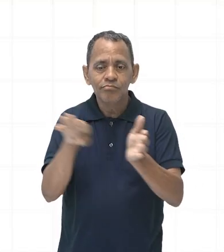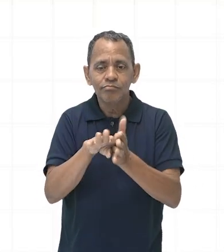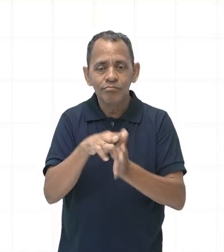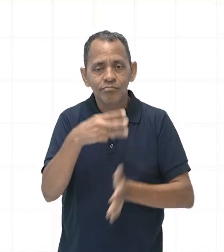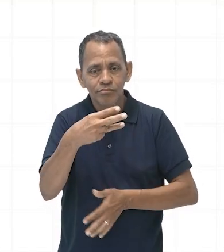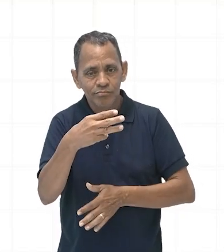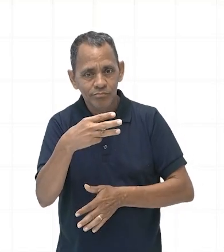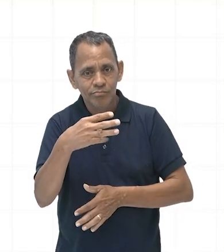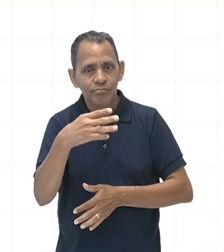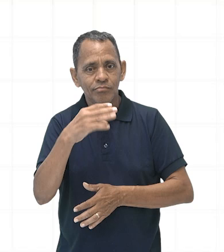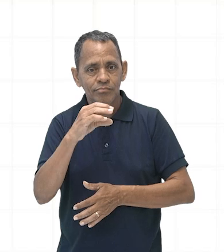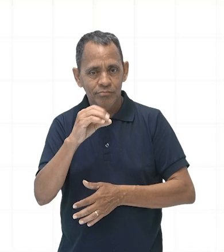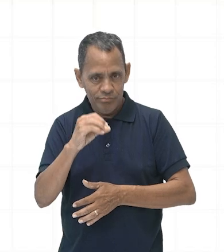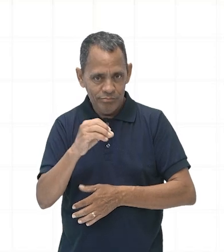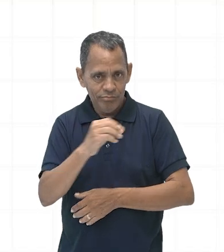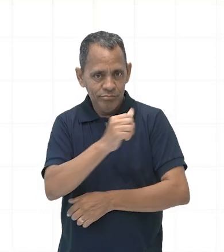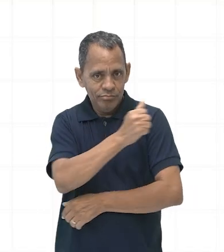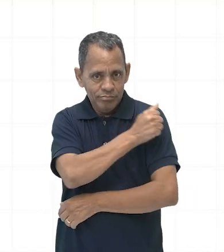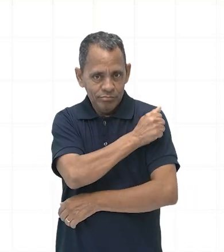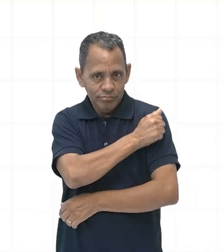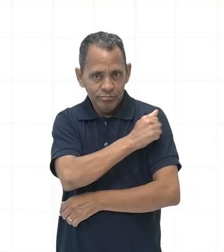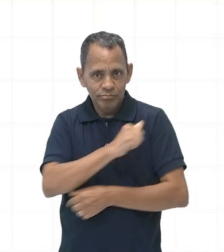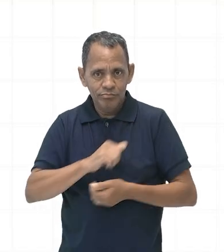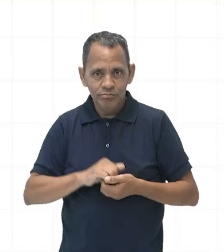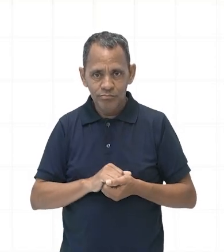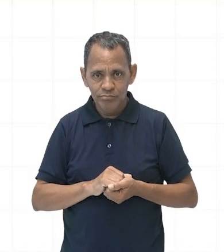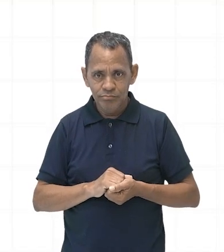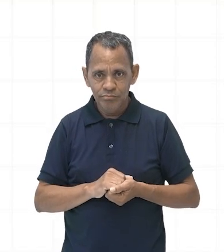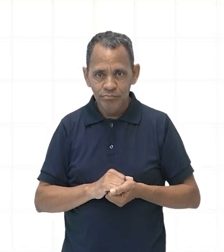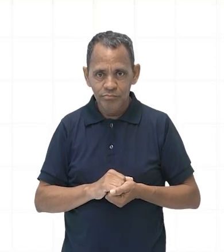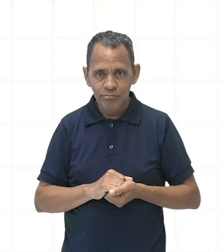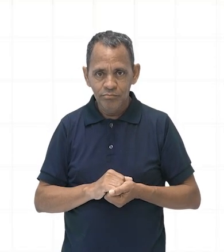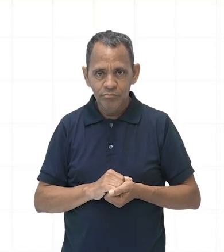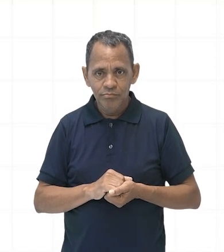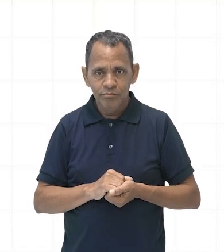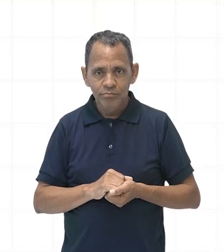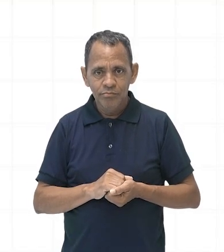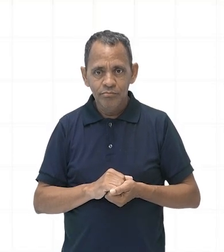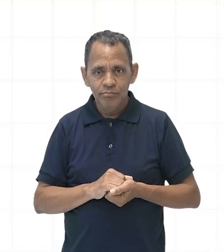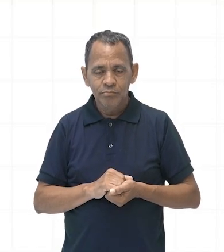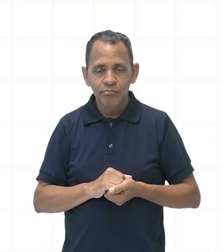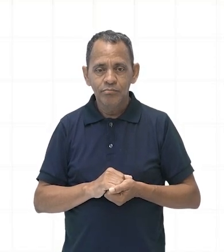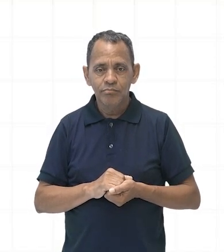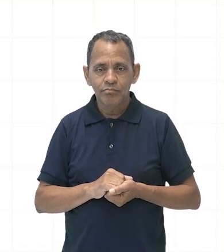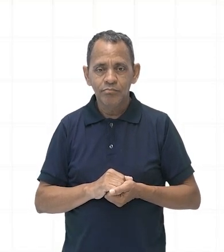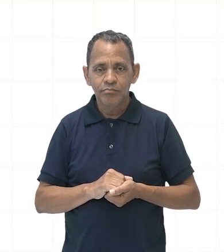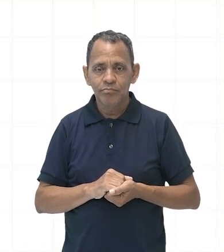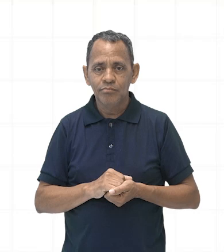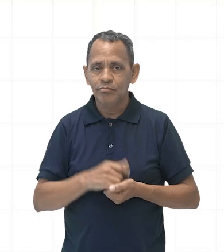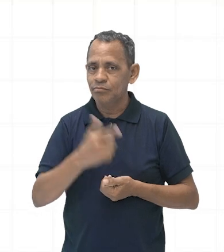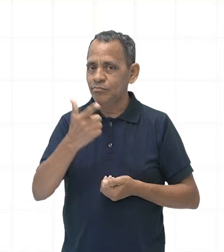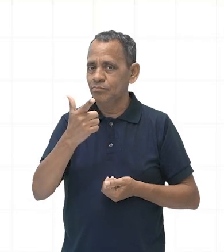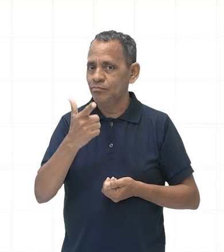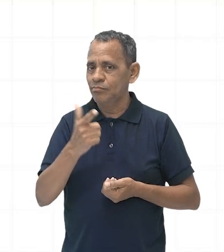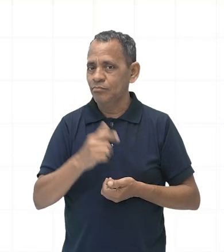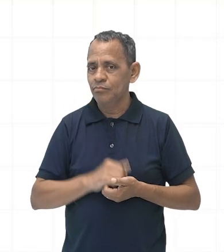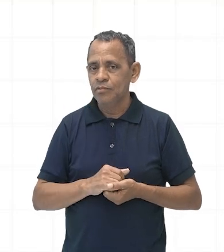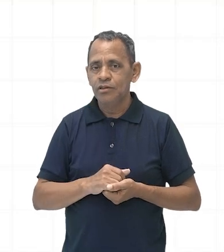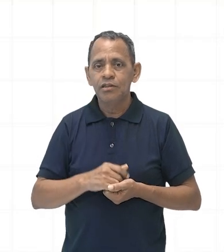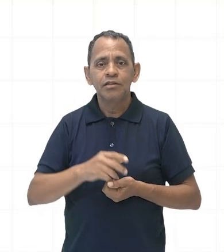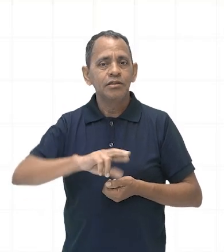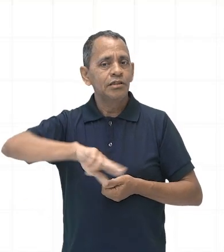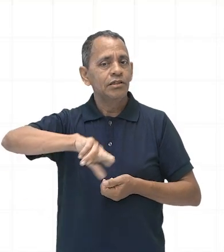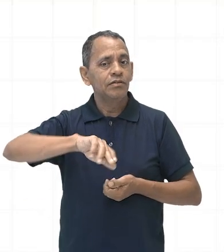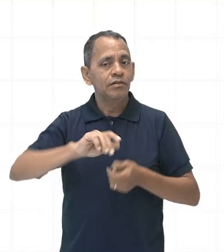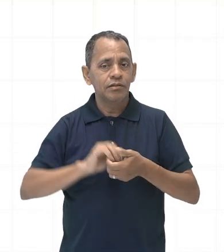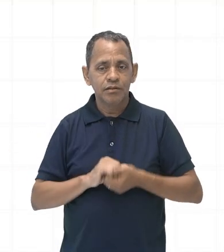vou colocar 30, porque eles chegaram, né? Eles vieram para o grupo. Novos 30 alunos